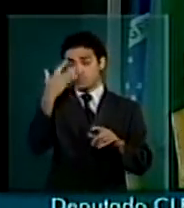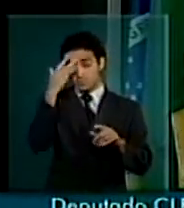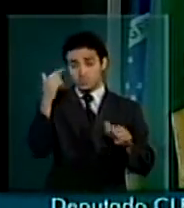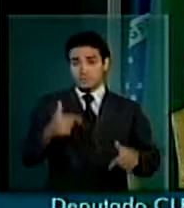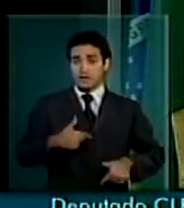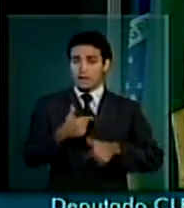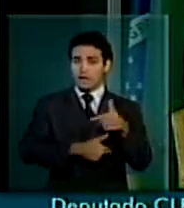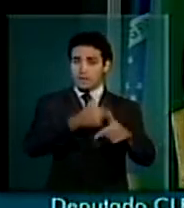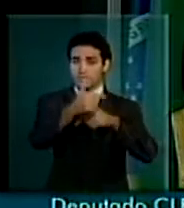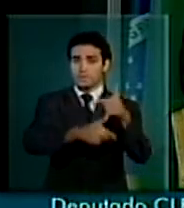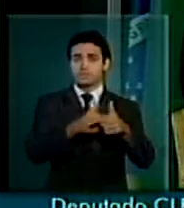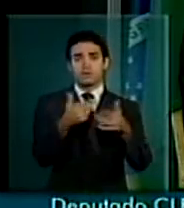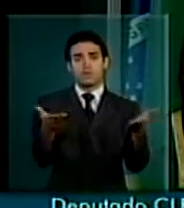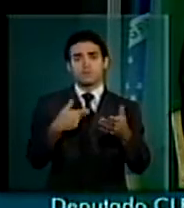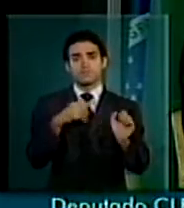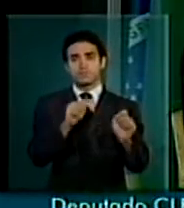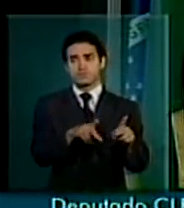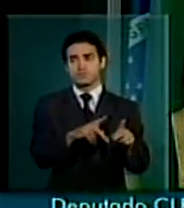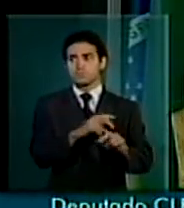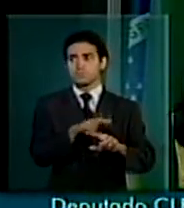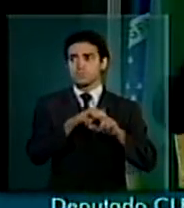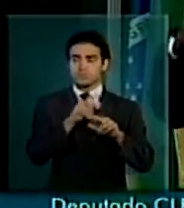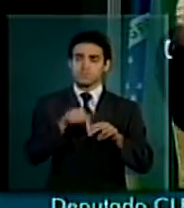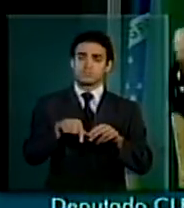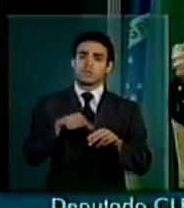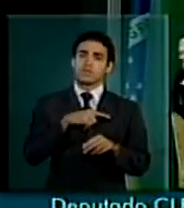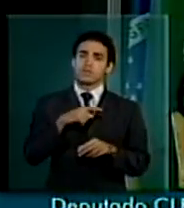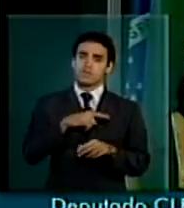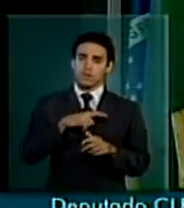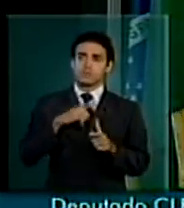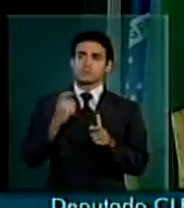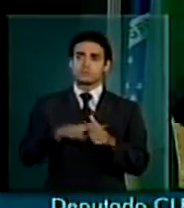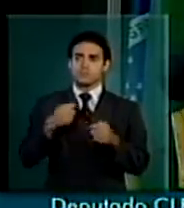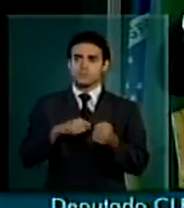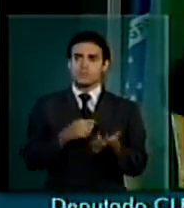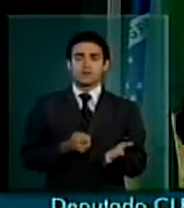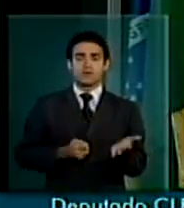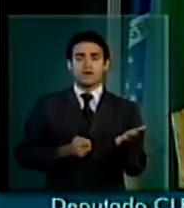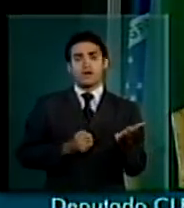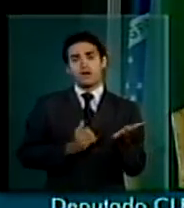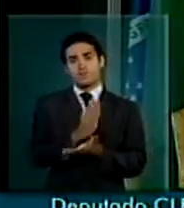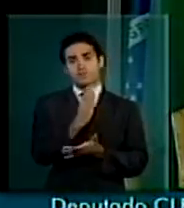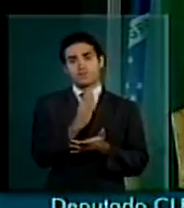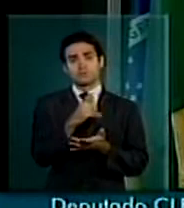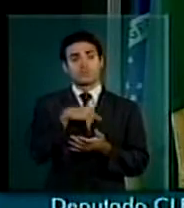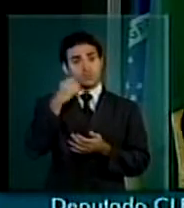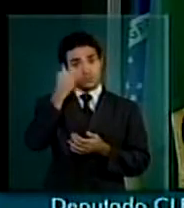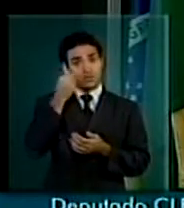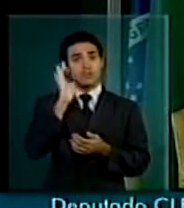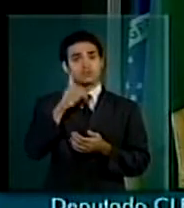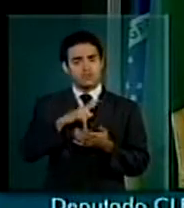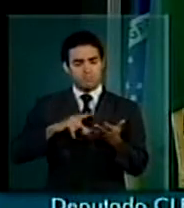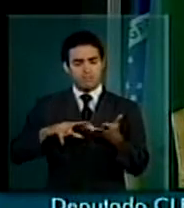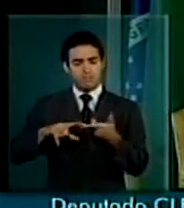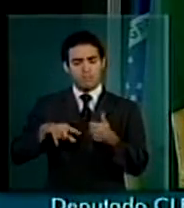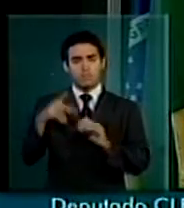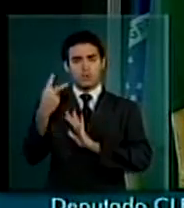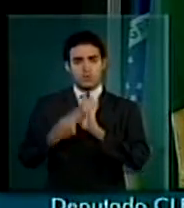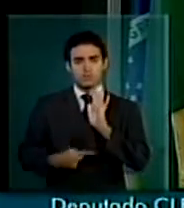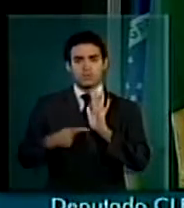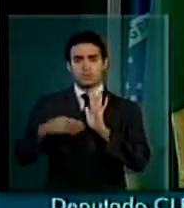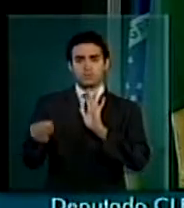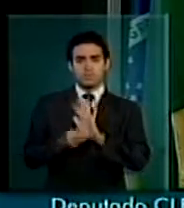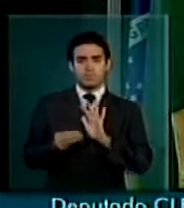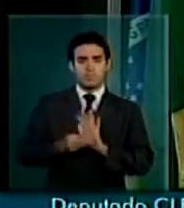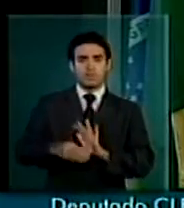casa tem uma dívida com eles. O Senado já fez sua parte, aprovando aí um conjunto de projetos, dentre eles emendas,